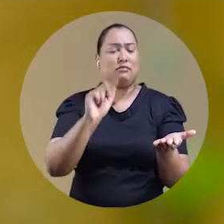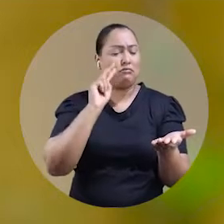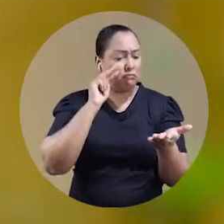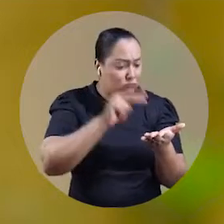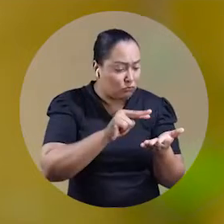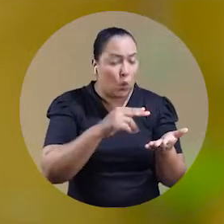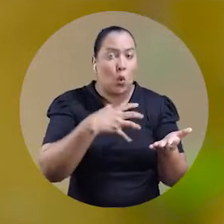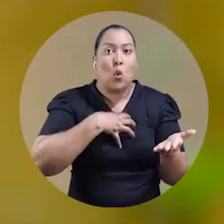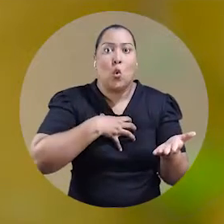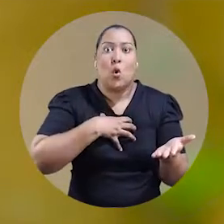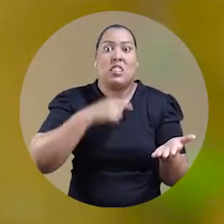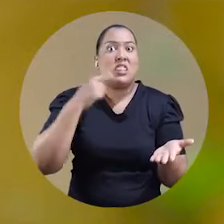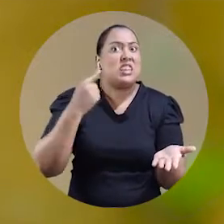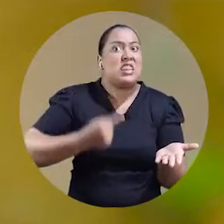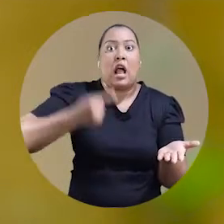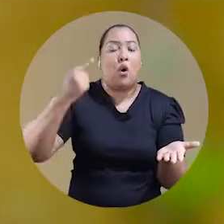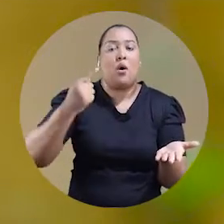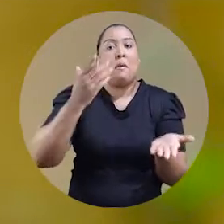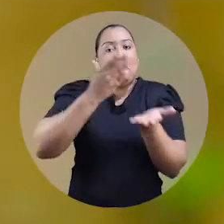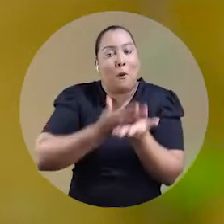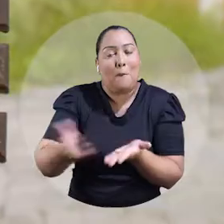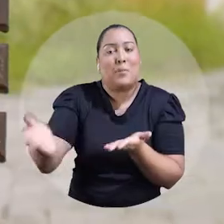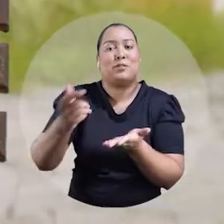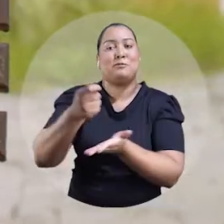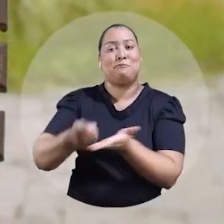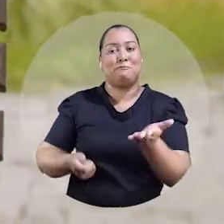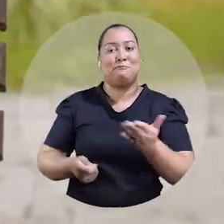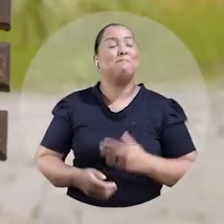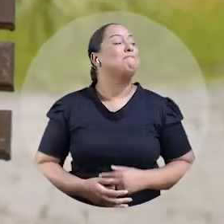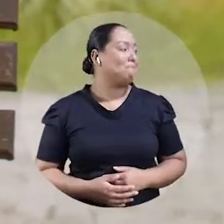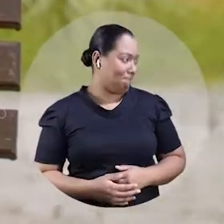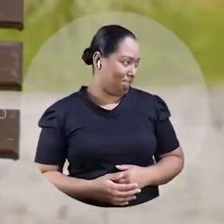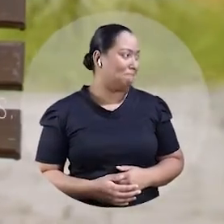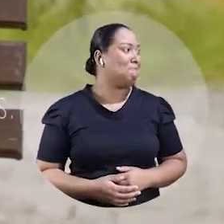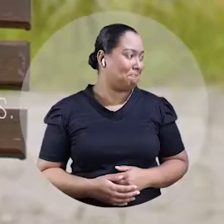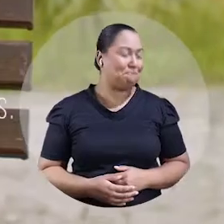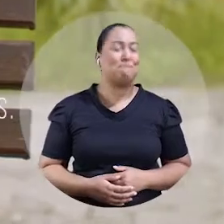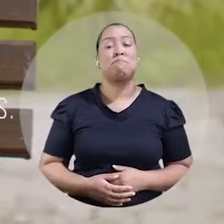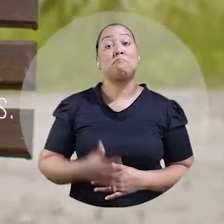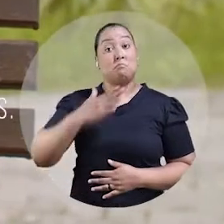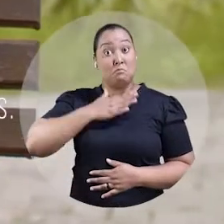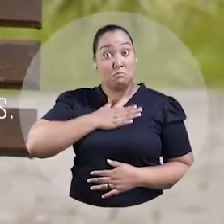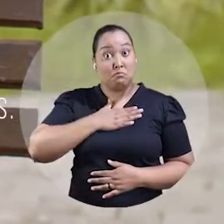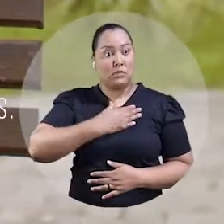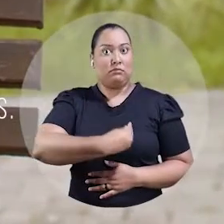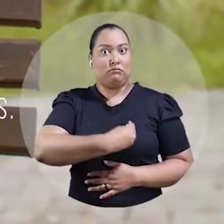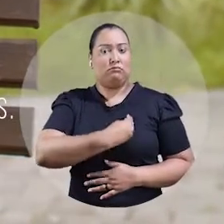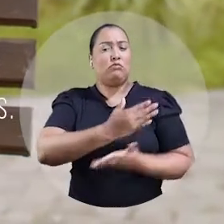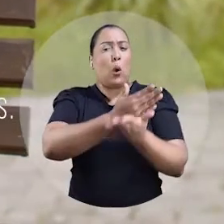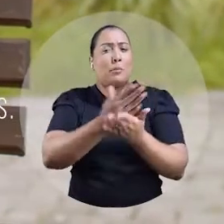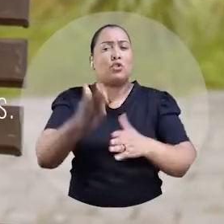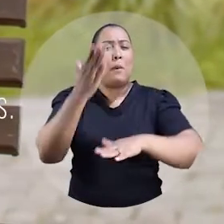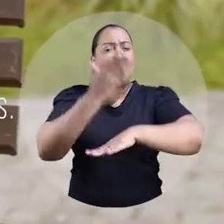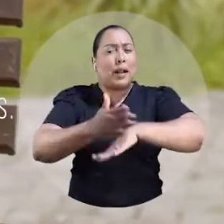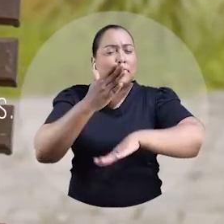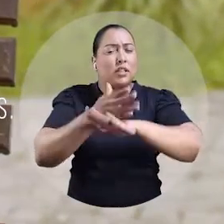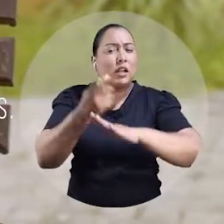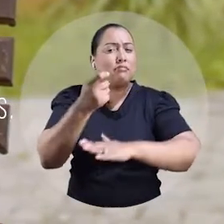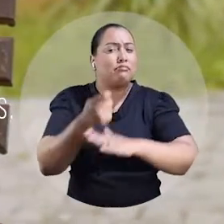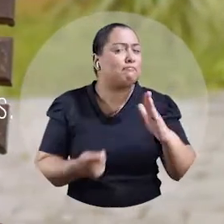seu processo de escrita e de iniciação. A escritora, ela surgiu, né, da